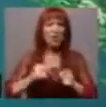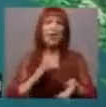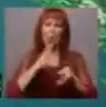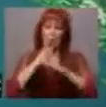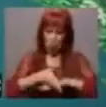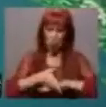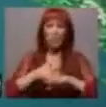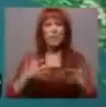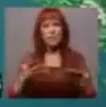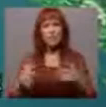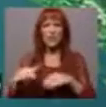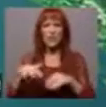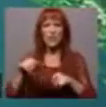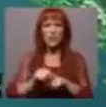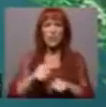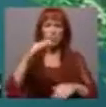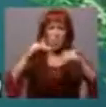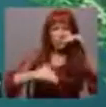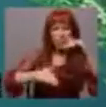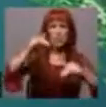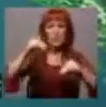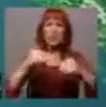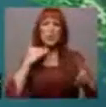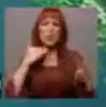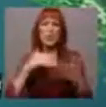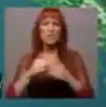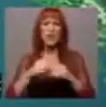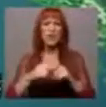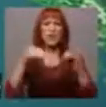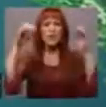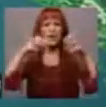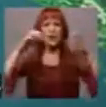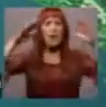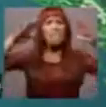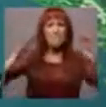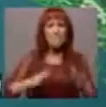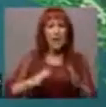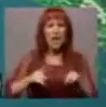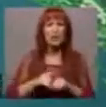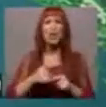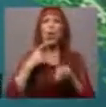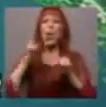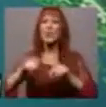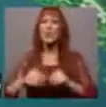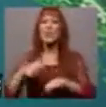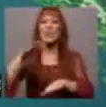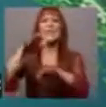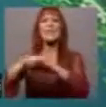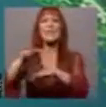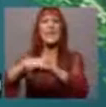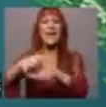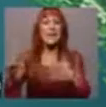a ser uma situação de muita instabilidade, segunda-feira com menos precipitação, a precipitação volta novamente na terça,